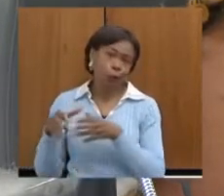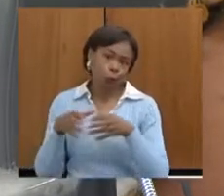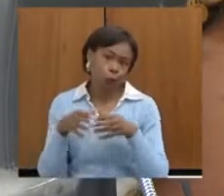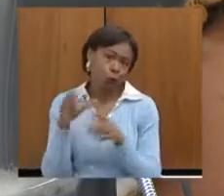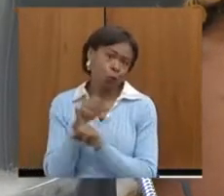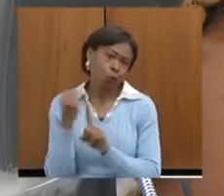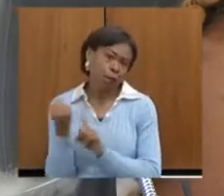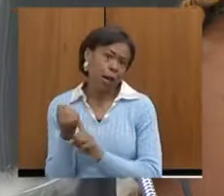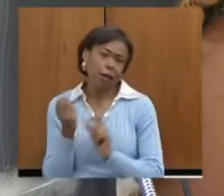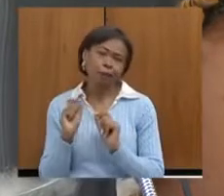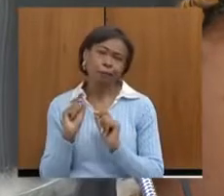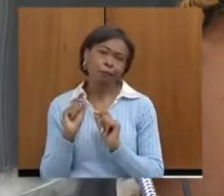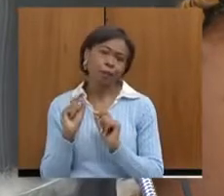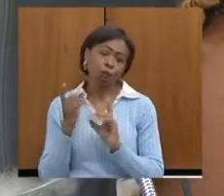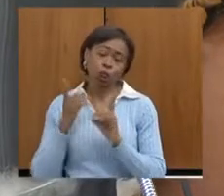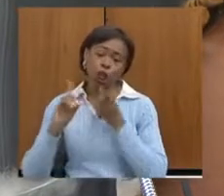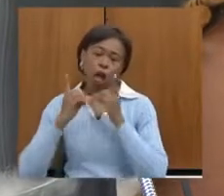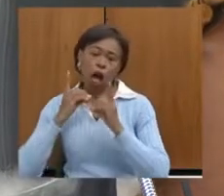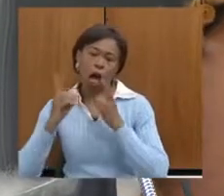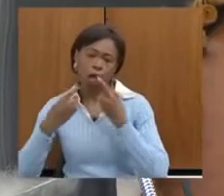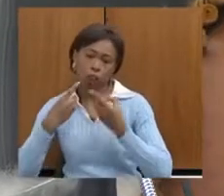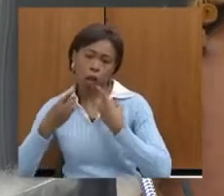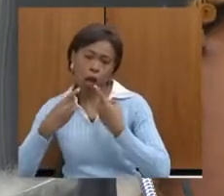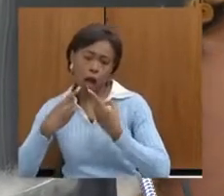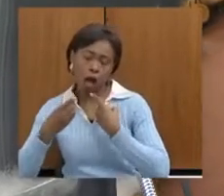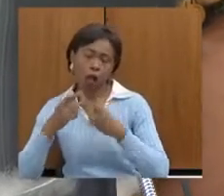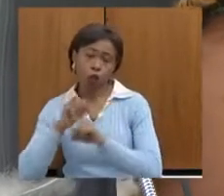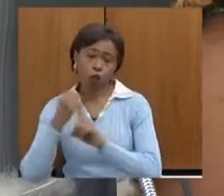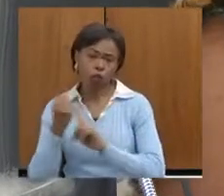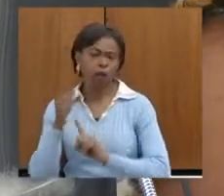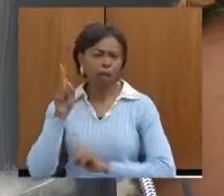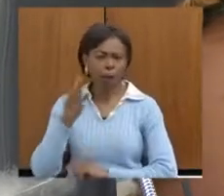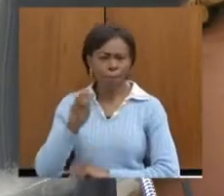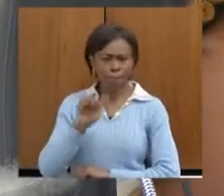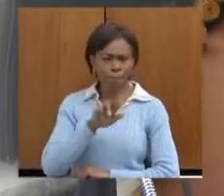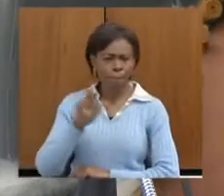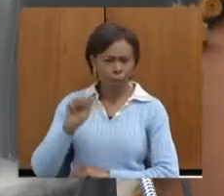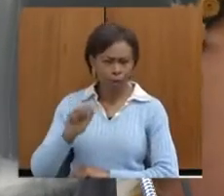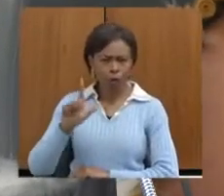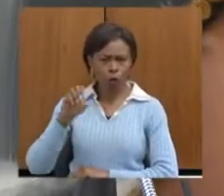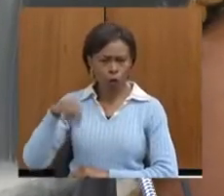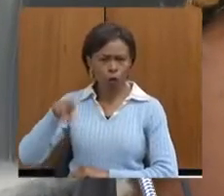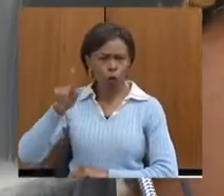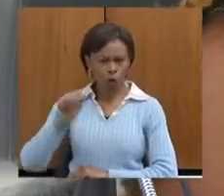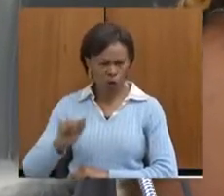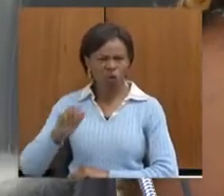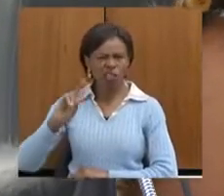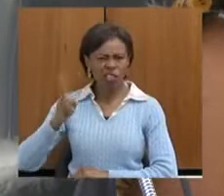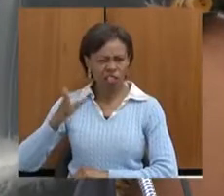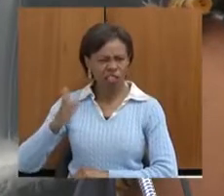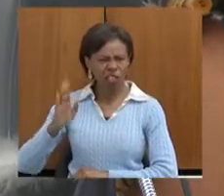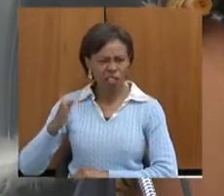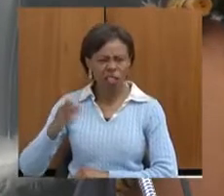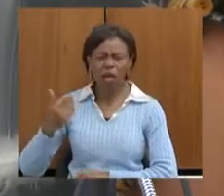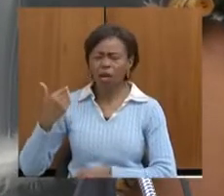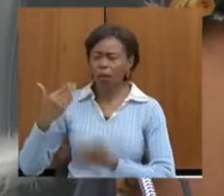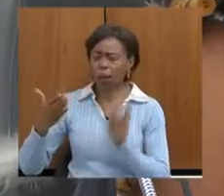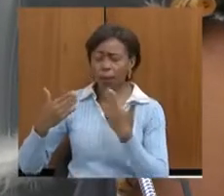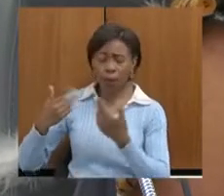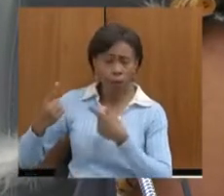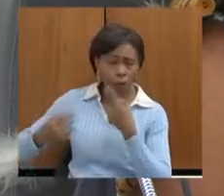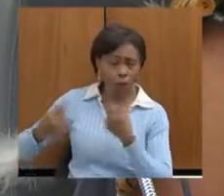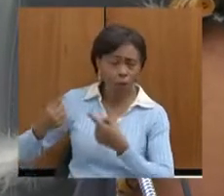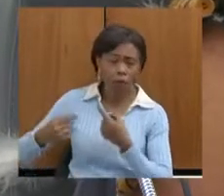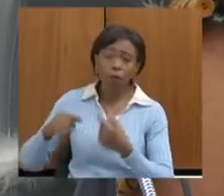chamam de diálogo social né que Barra Longa nós tiver uma longa experiência com eles sobretudo l em Barra Longa e Mariana com